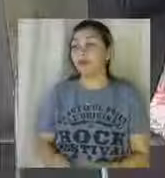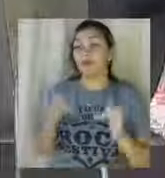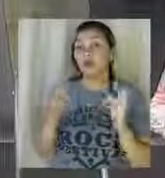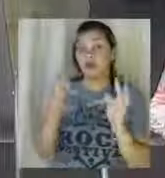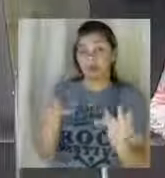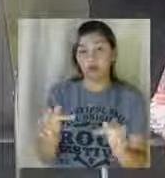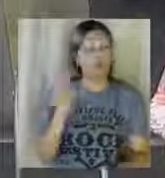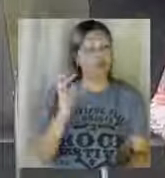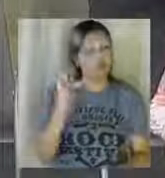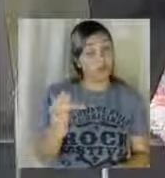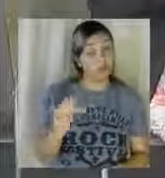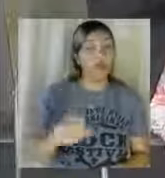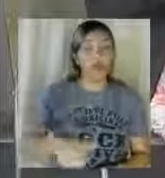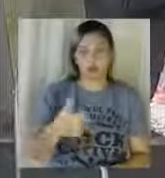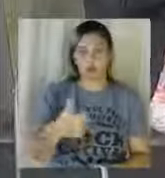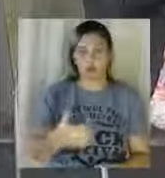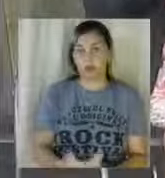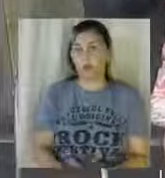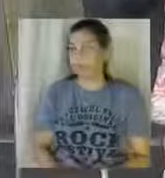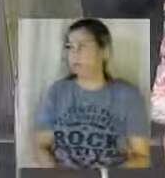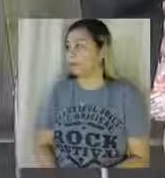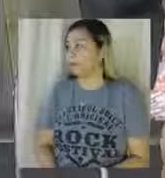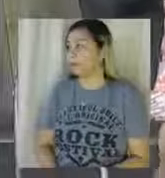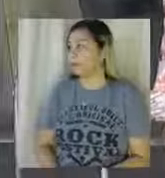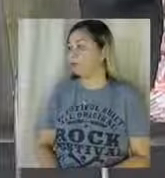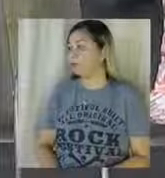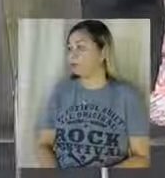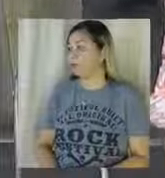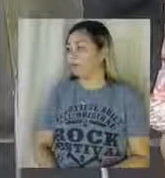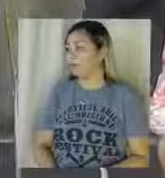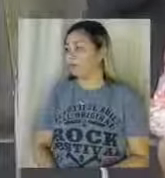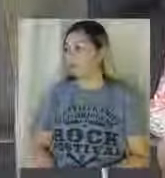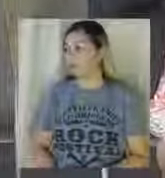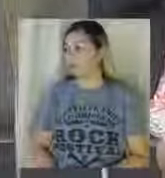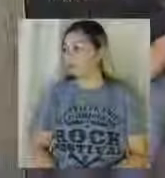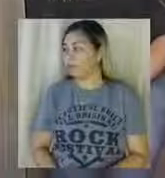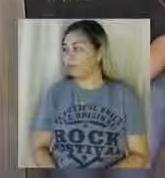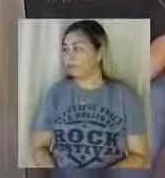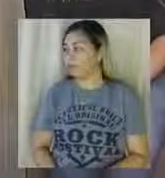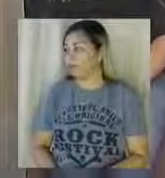E a nossa agora, querida Paloma. Bem,